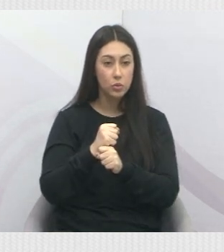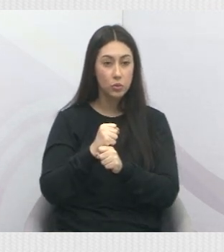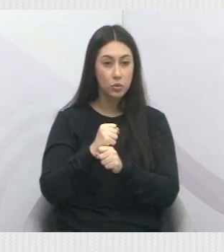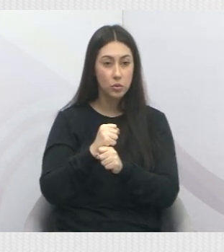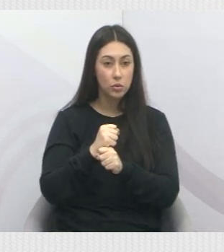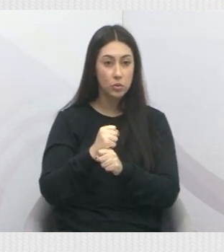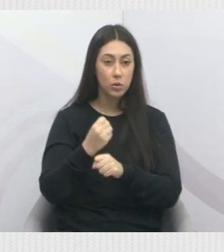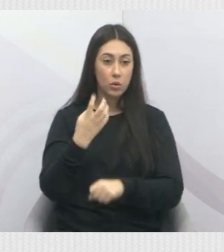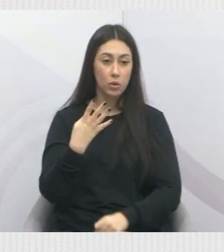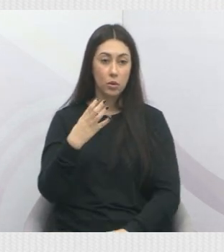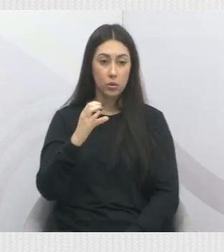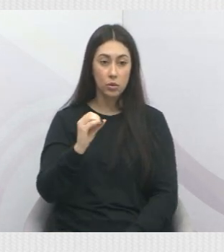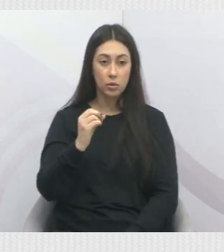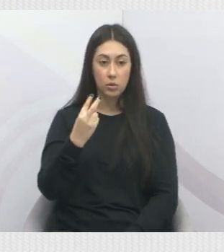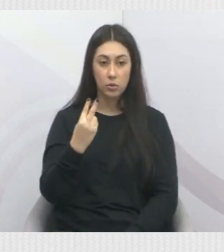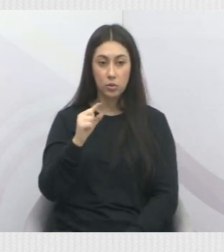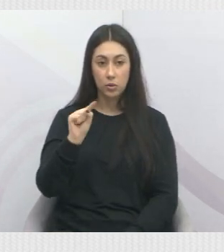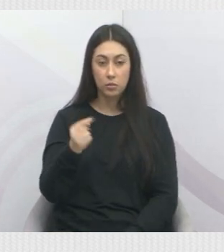2022,